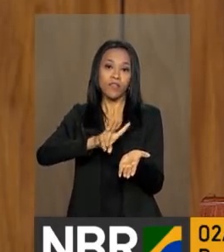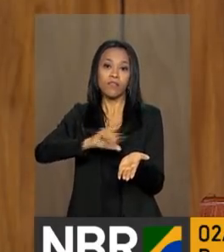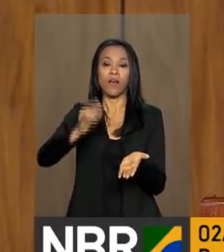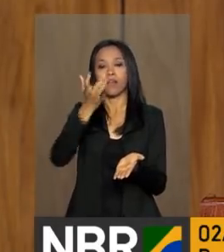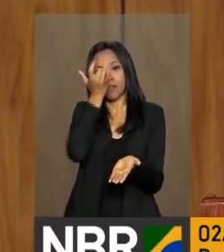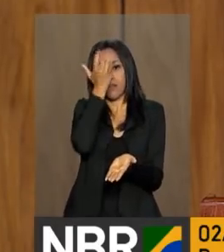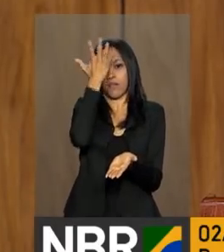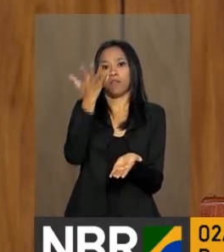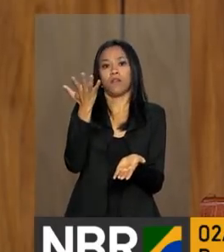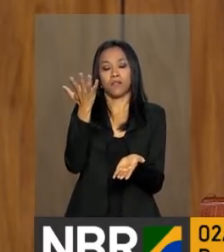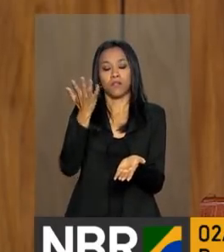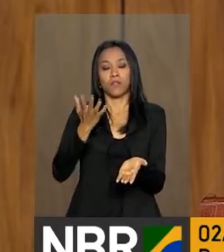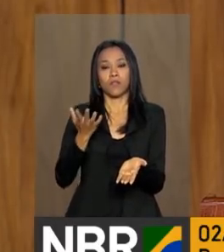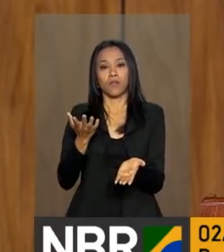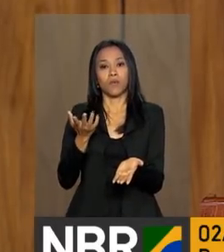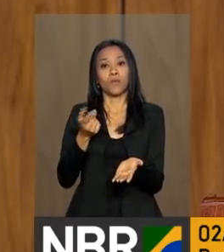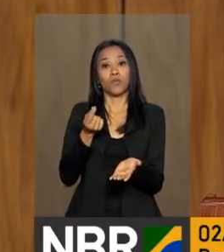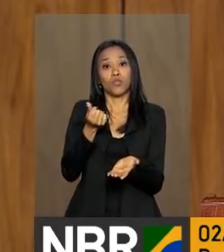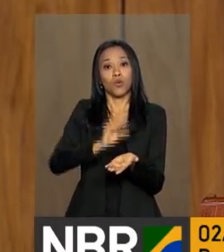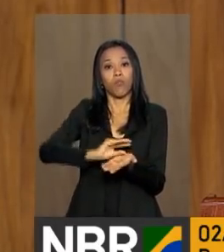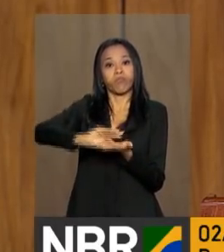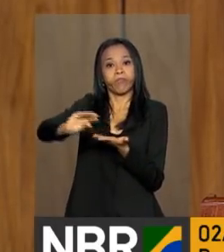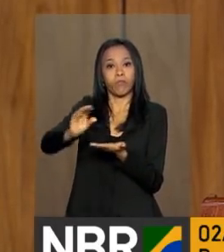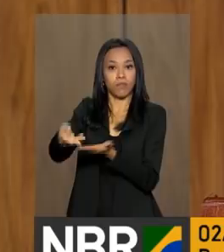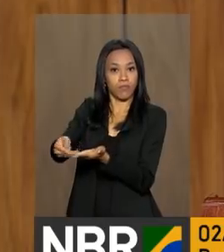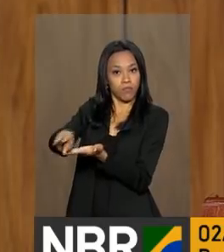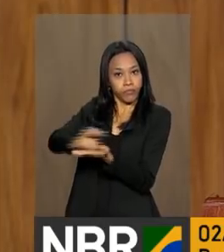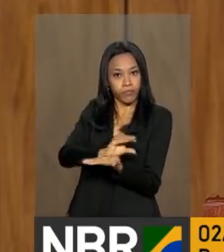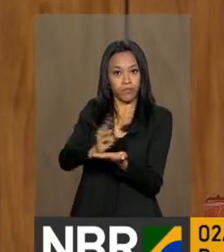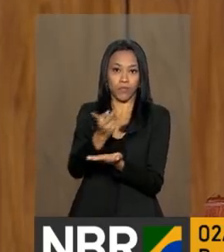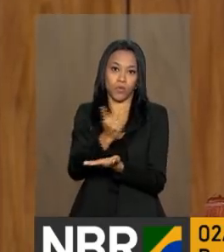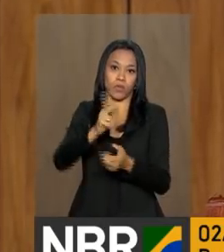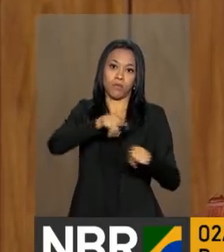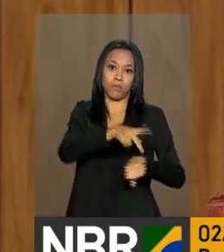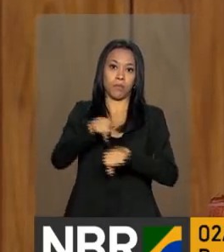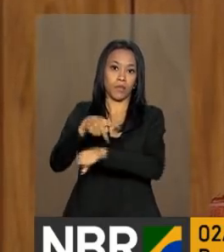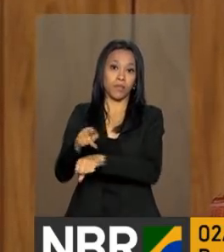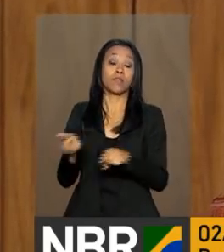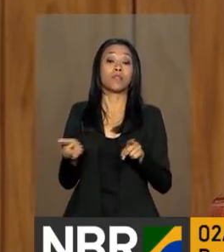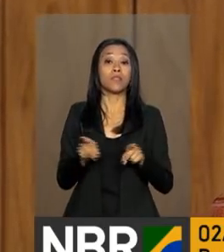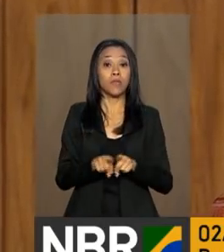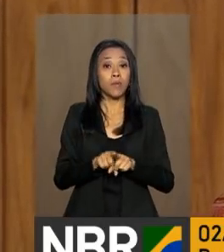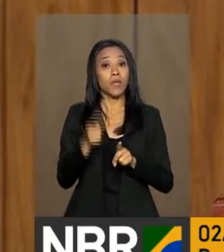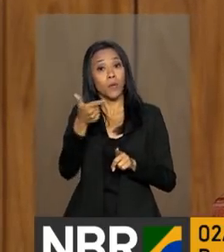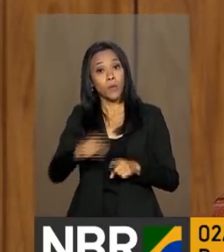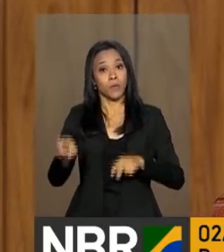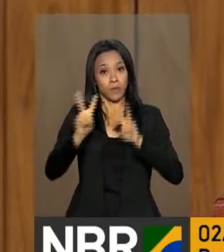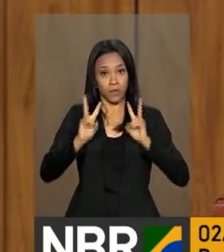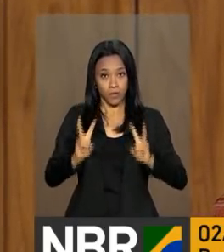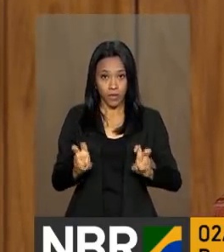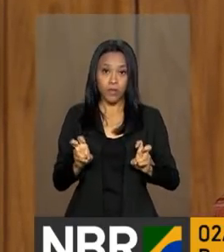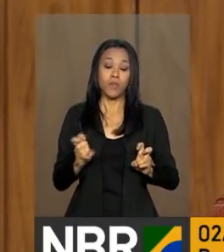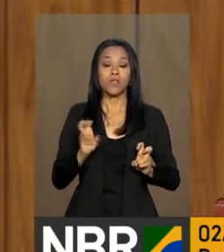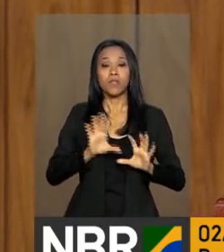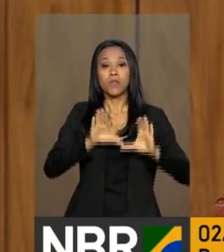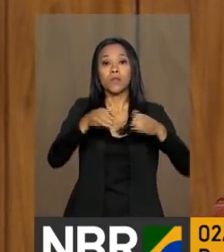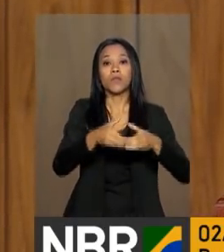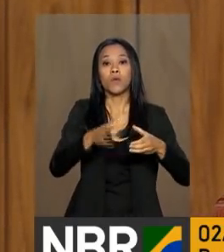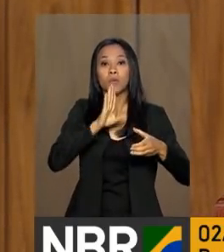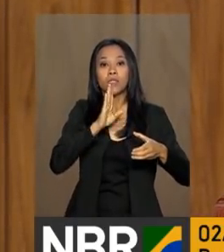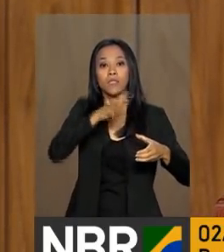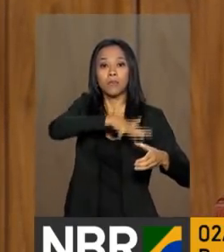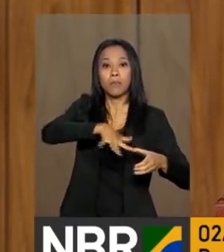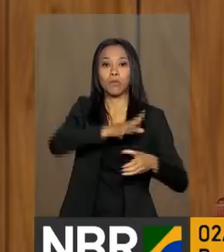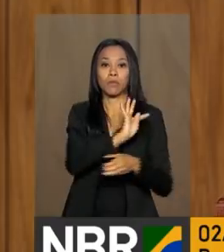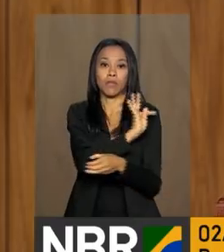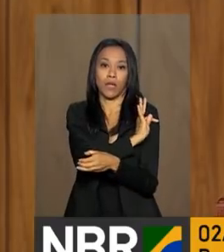facilitam os investimentos. Tratamos também da cooperação técnica entre